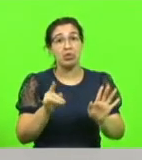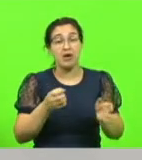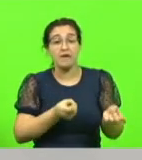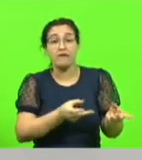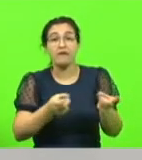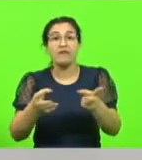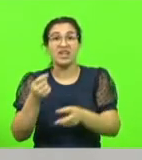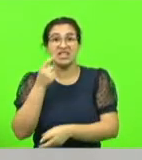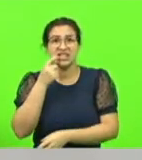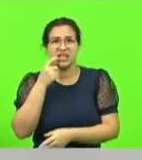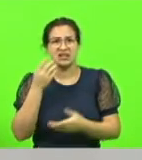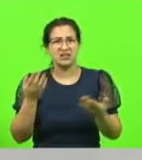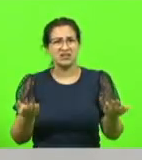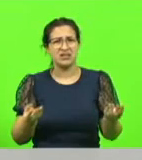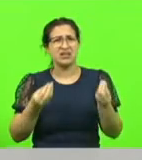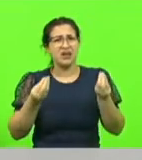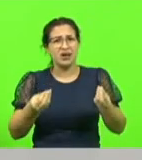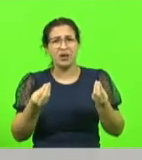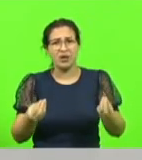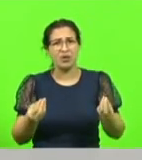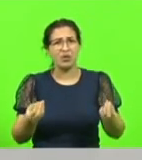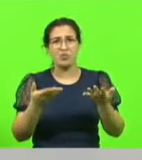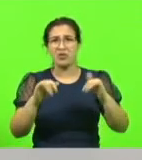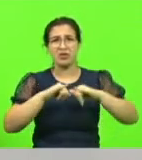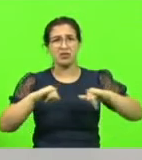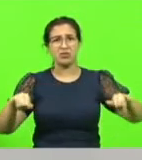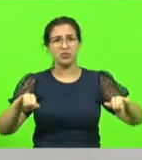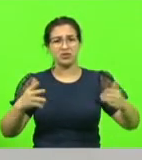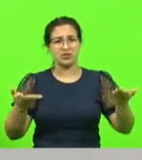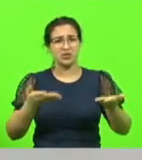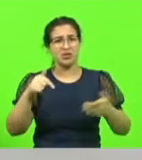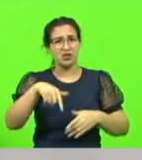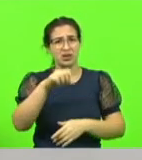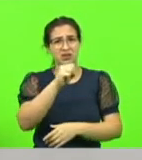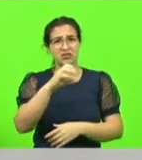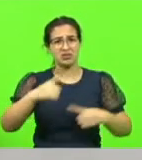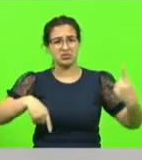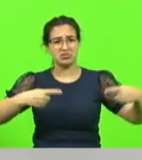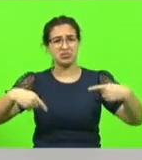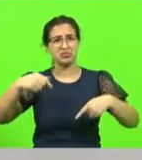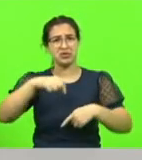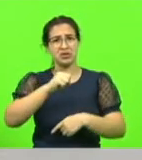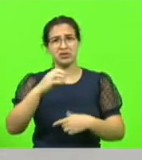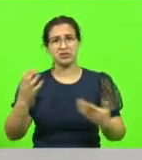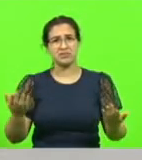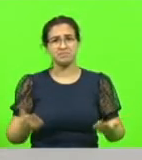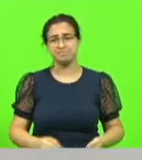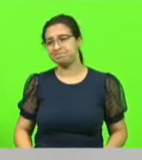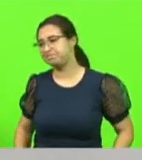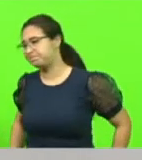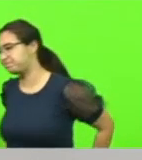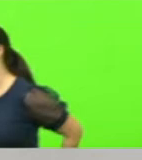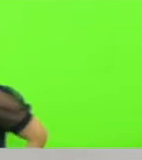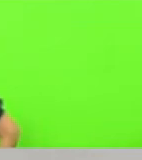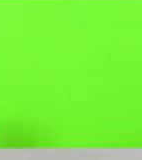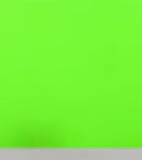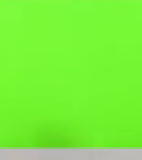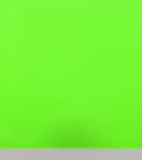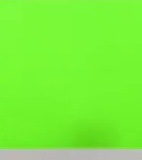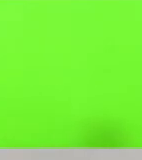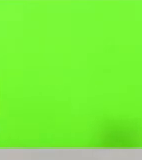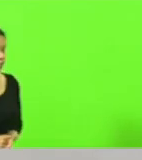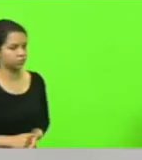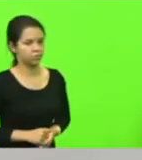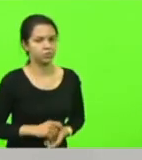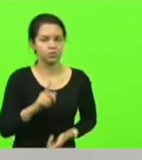pessoas. Olha a que ponto que nós chegamos a discutir aqui em Santa Catarina. E isso é lamentável